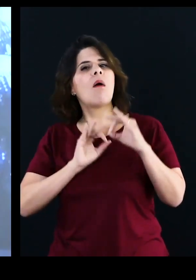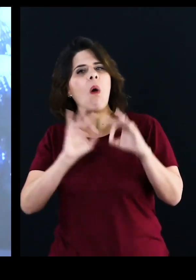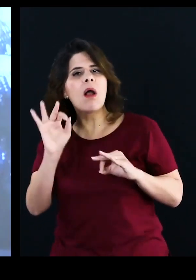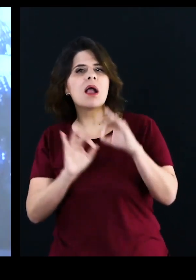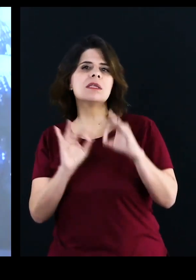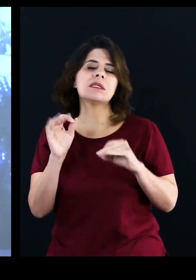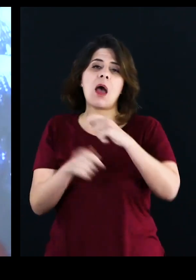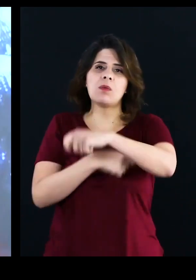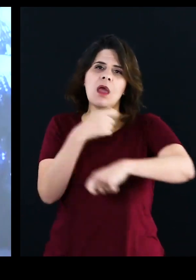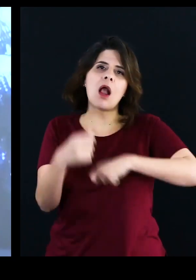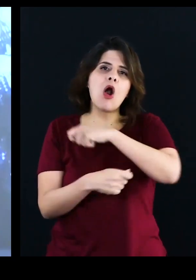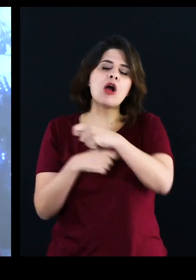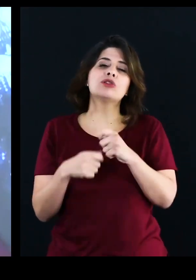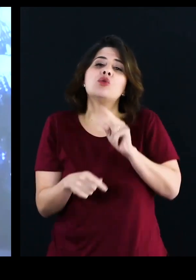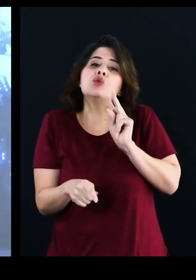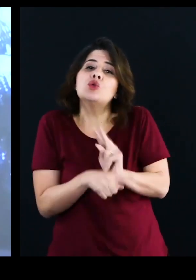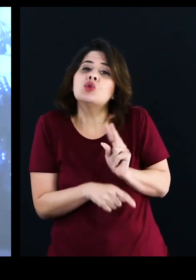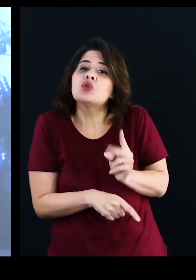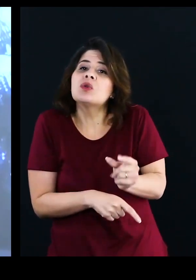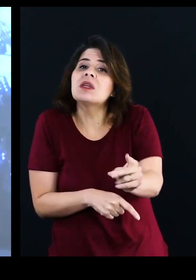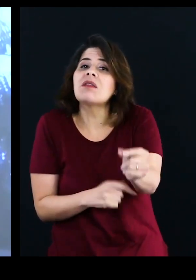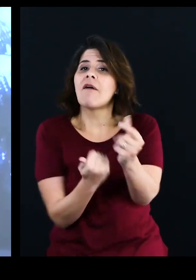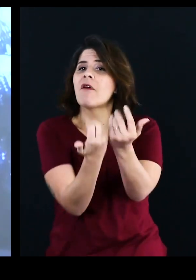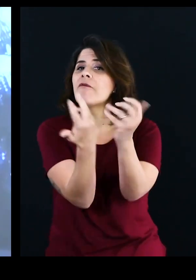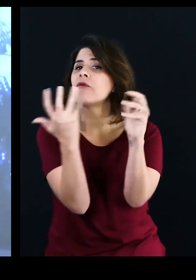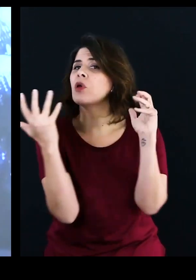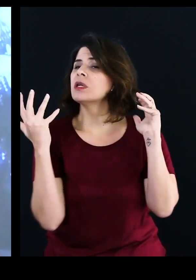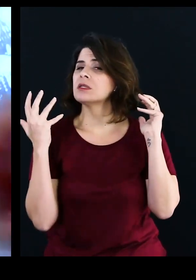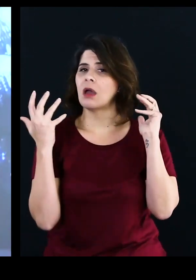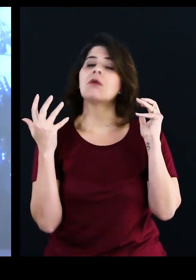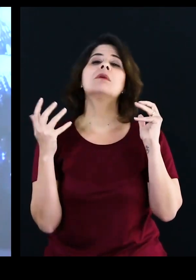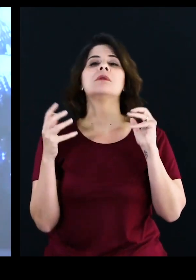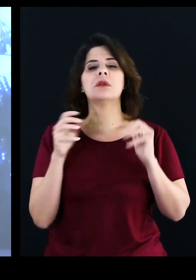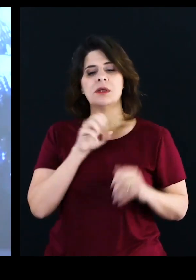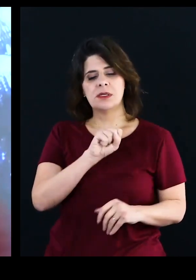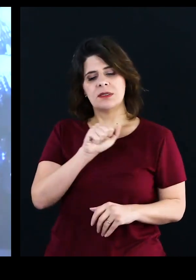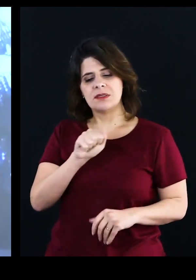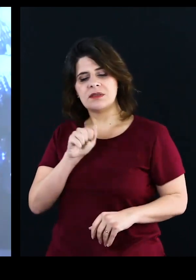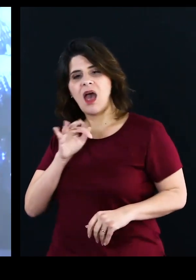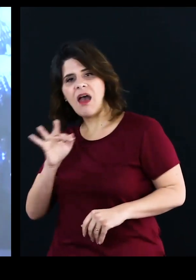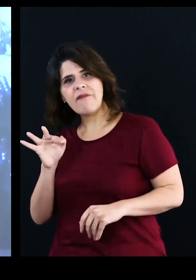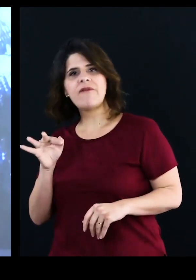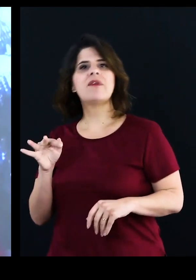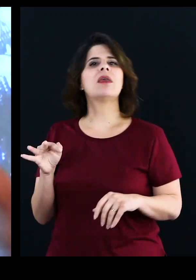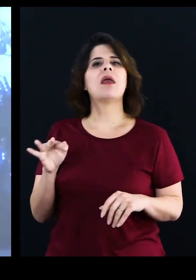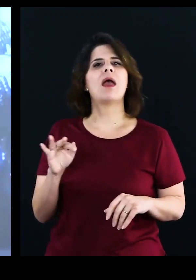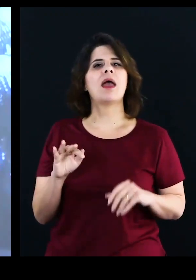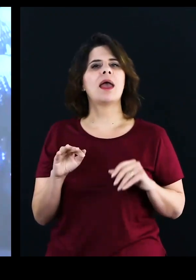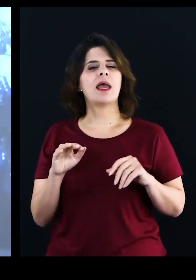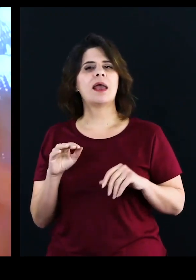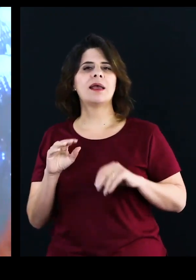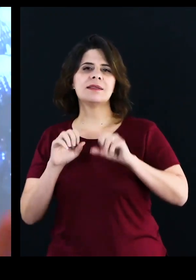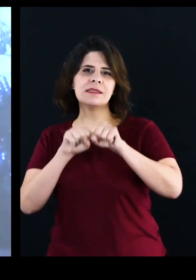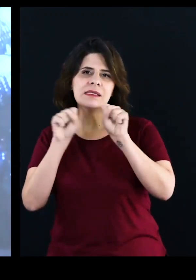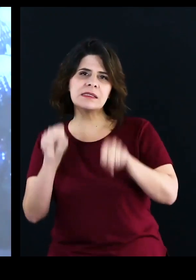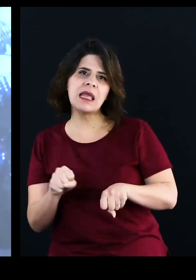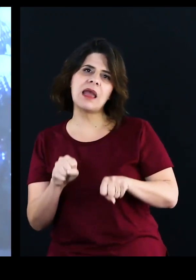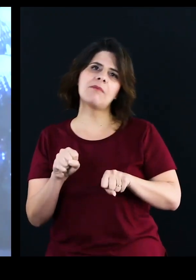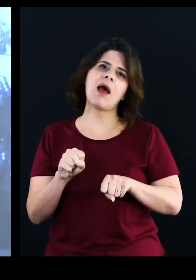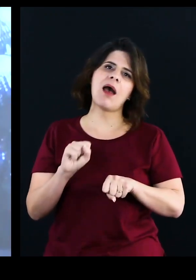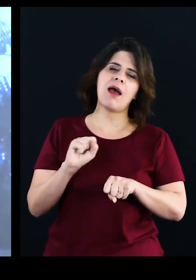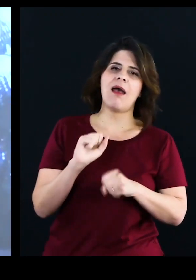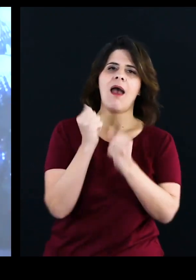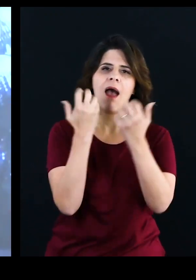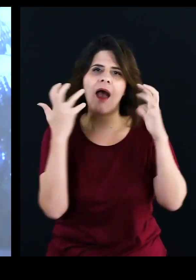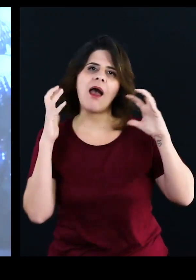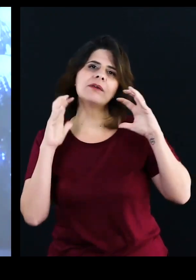sustentáveis florestais, SAFs, sistemas agroflorestais, em várias cadeias, cadeia do cacau, do açaí, em várias